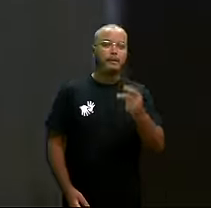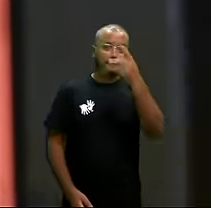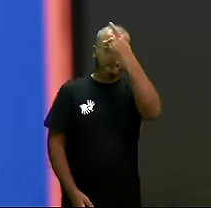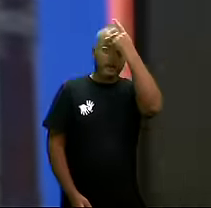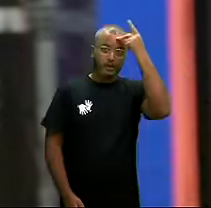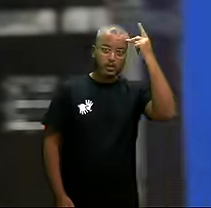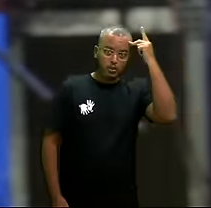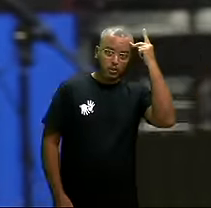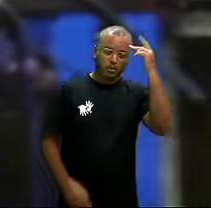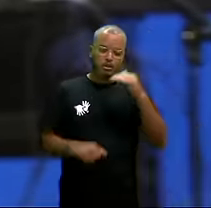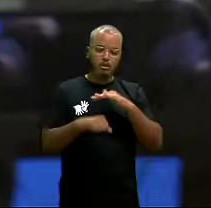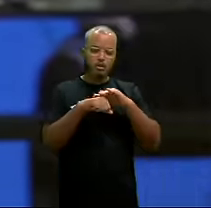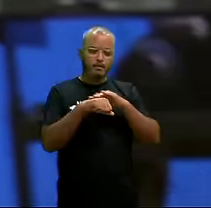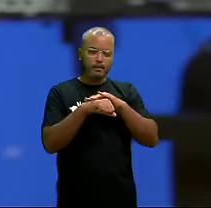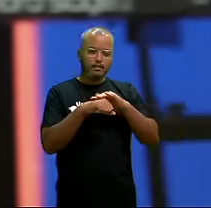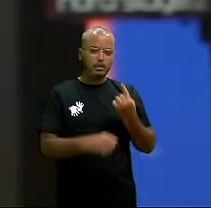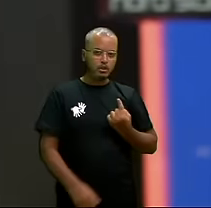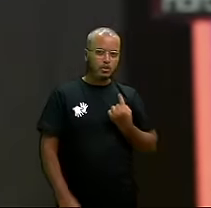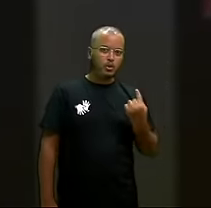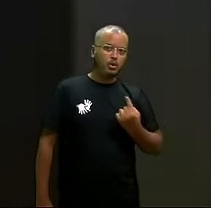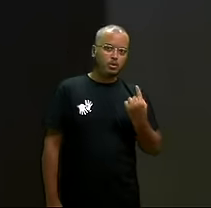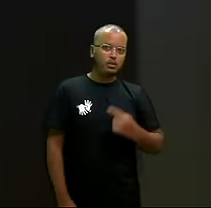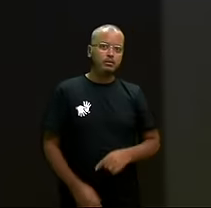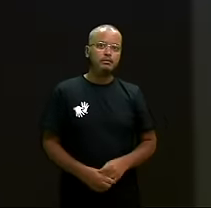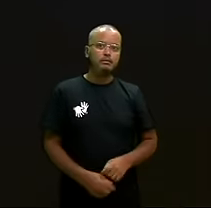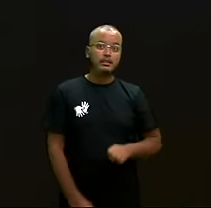O cara nunca, ó, quem foi Israel comigo vai ver.